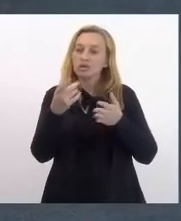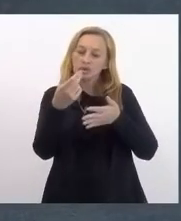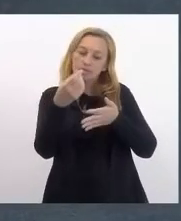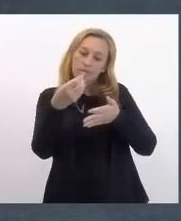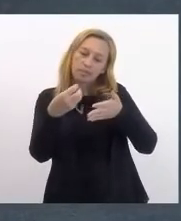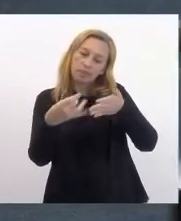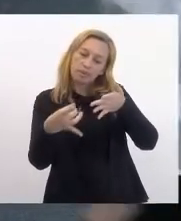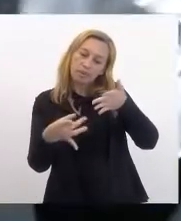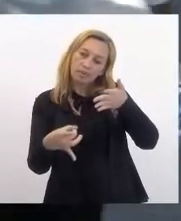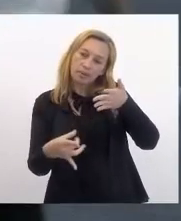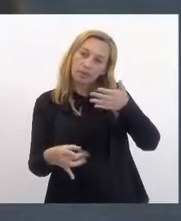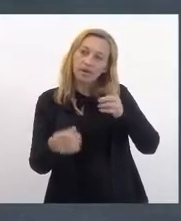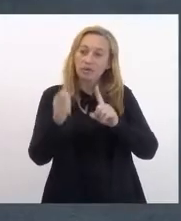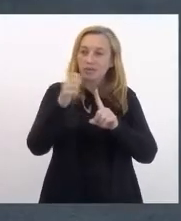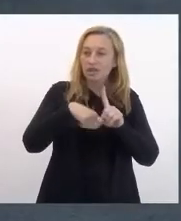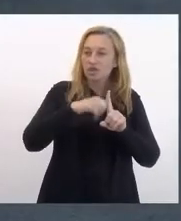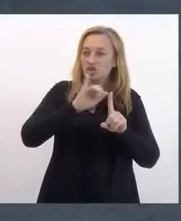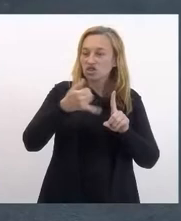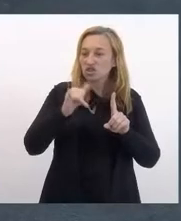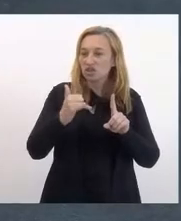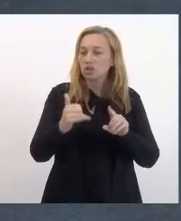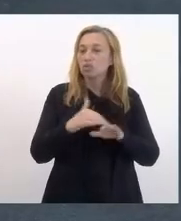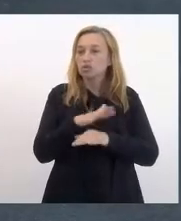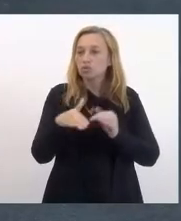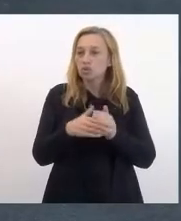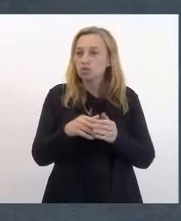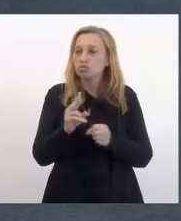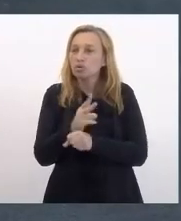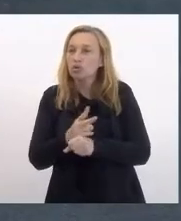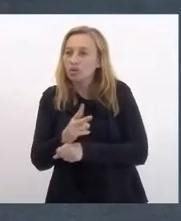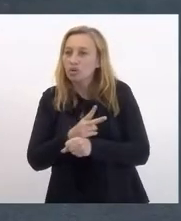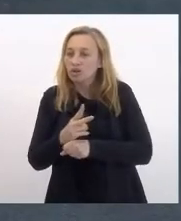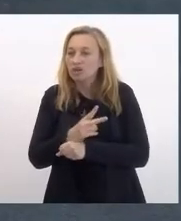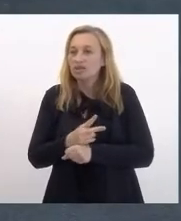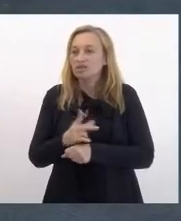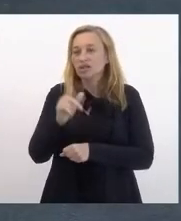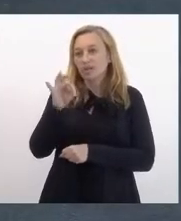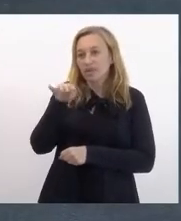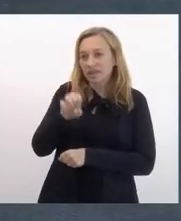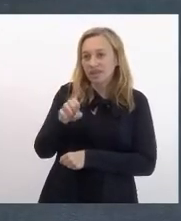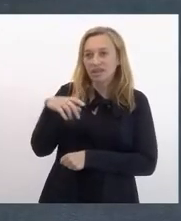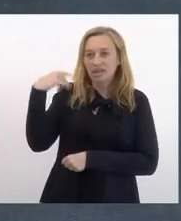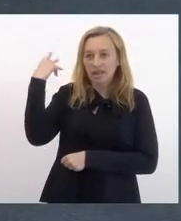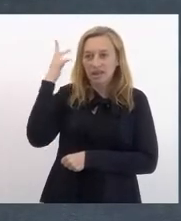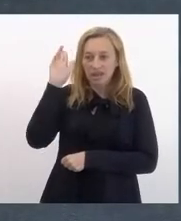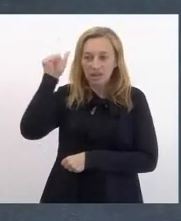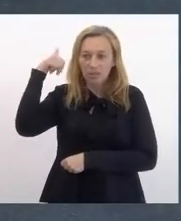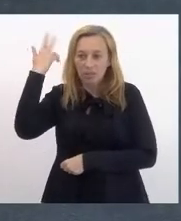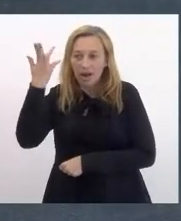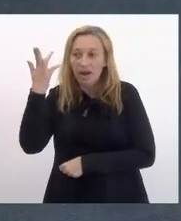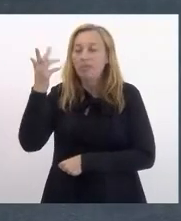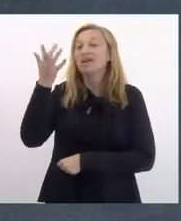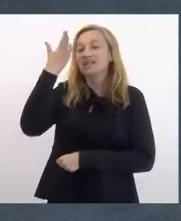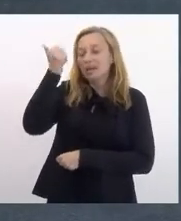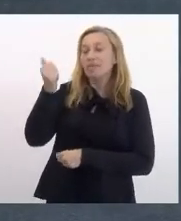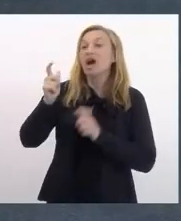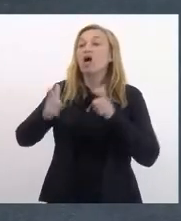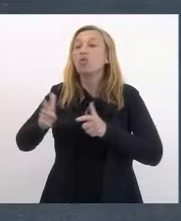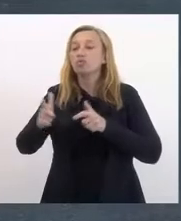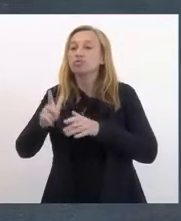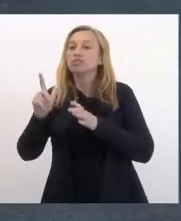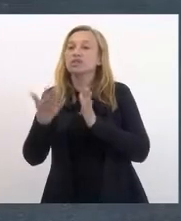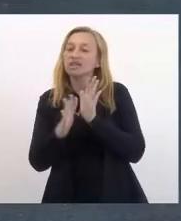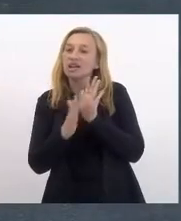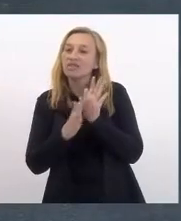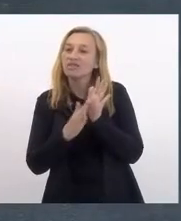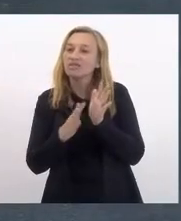janeiro, estava todo mundo atrás do manualzinho do gabinete do Eliomar para a gente saber onde é que ia ser o carnaval. Eu estava ouvindo